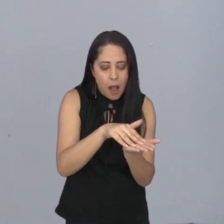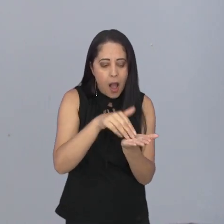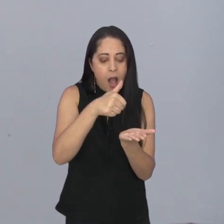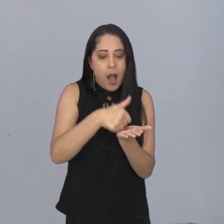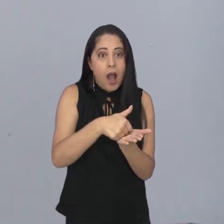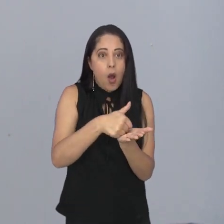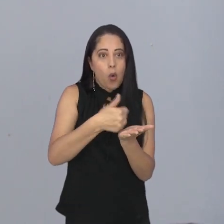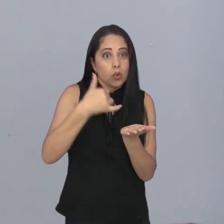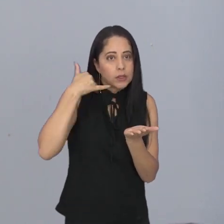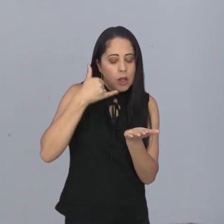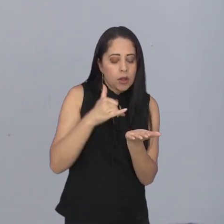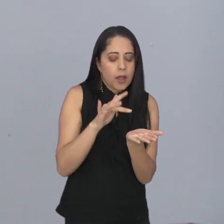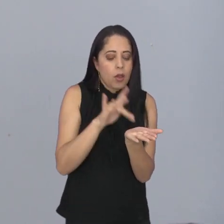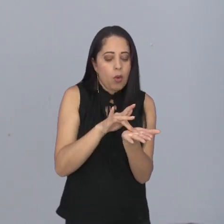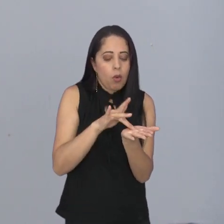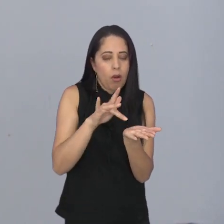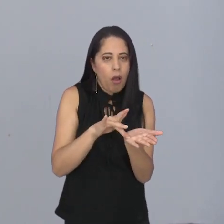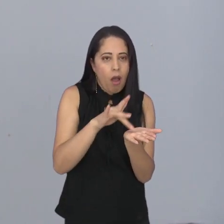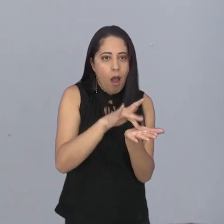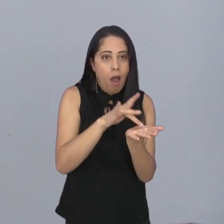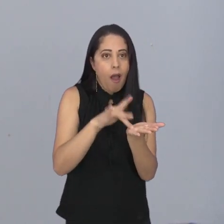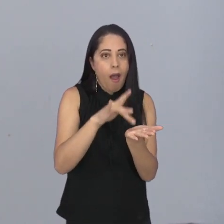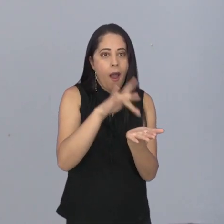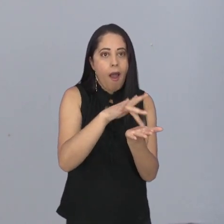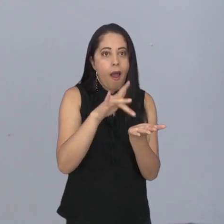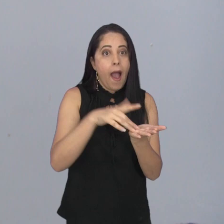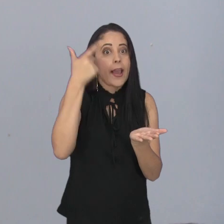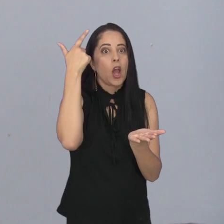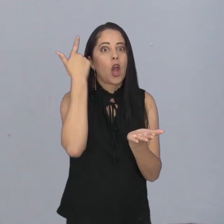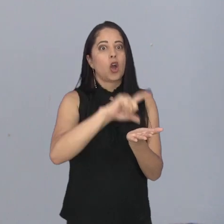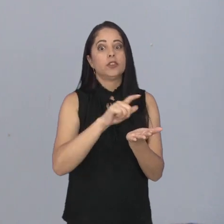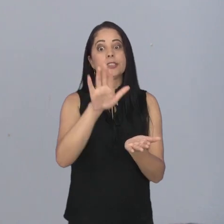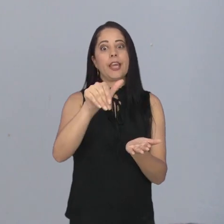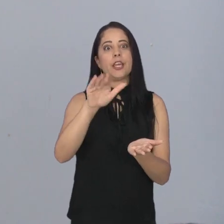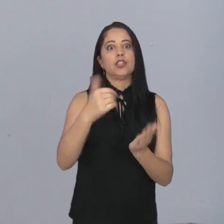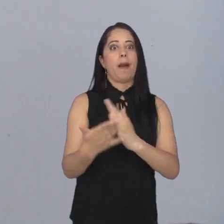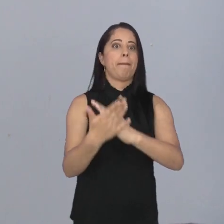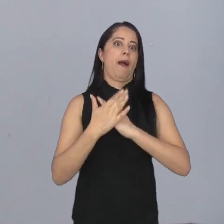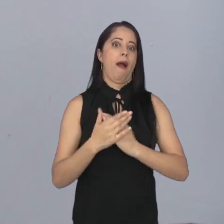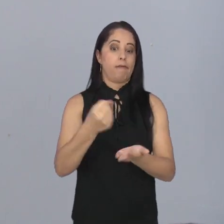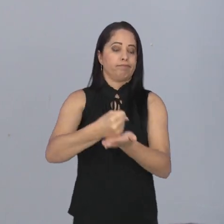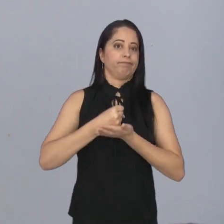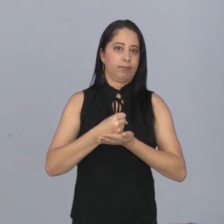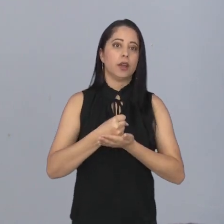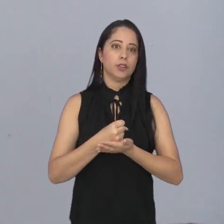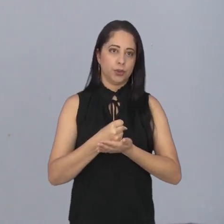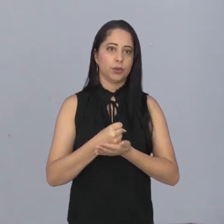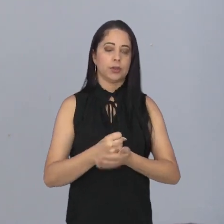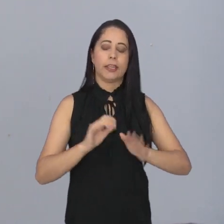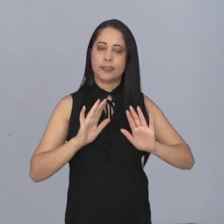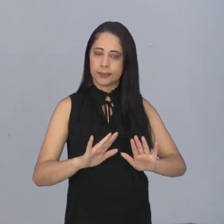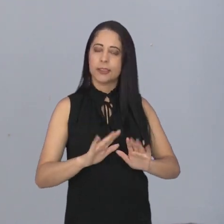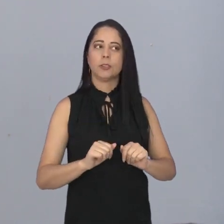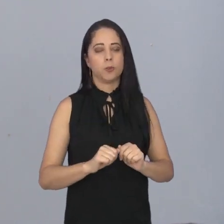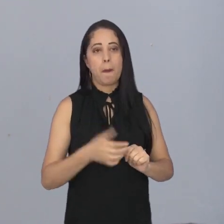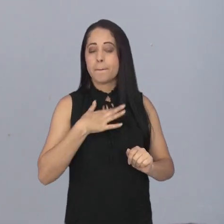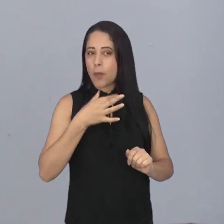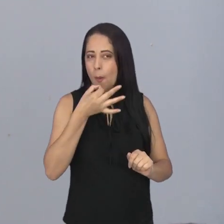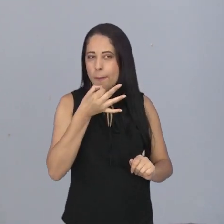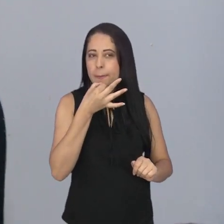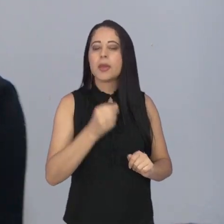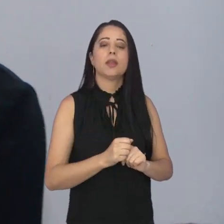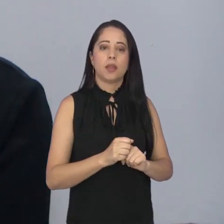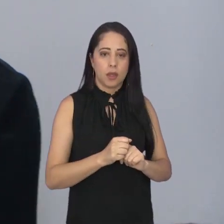puxar e dedilhar um telefone que eu achei e foi assim que eu fui socorrida. Então eu